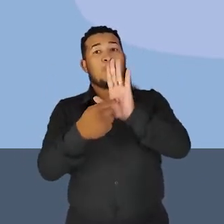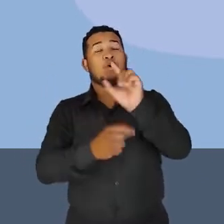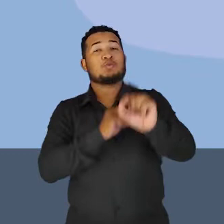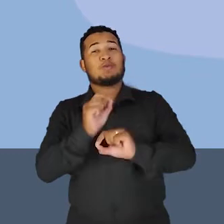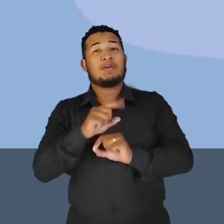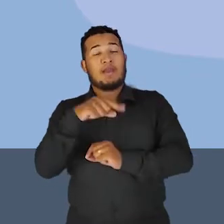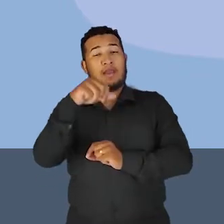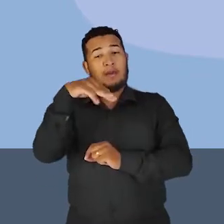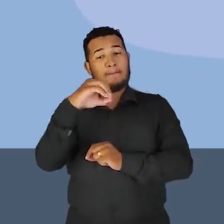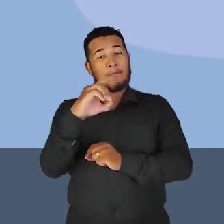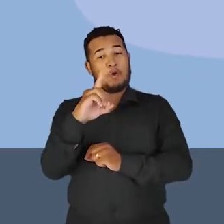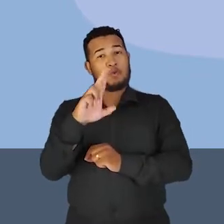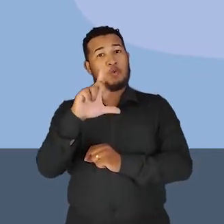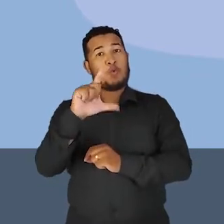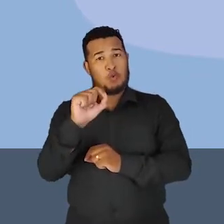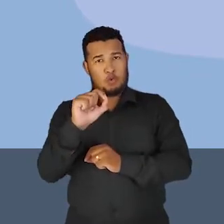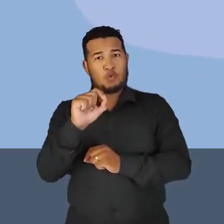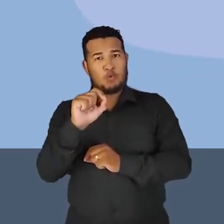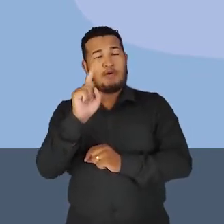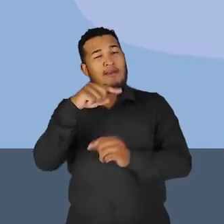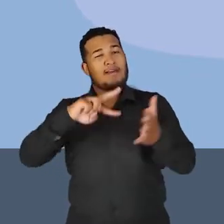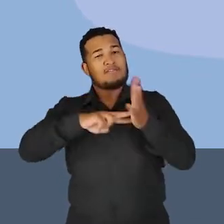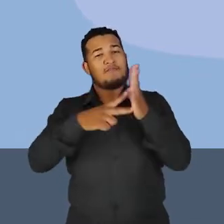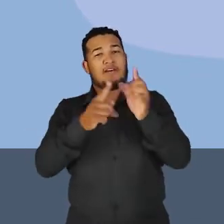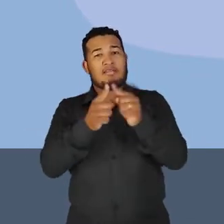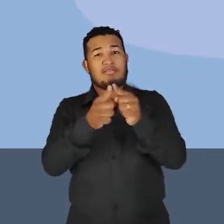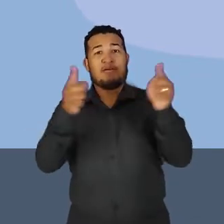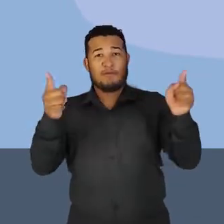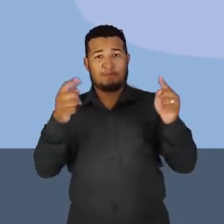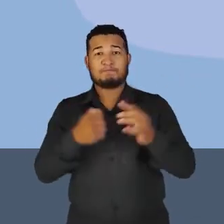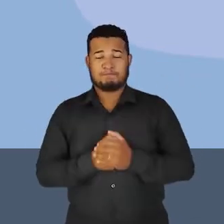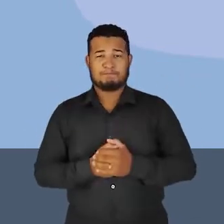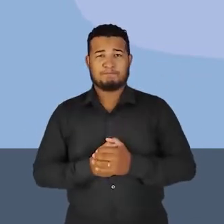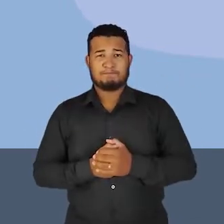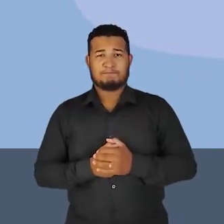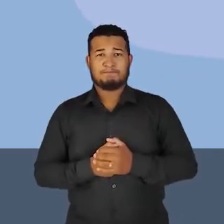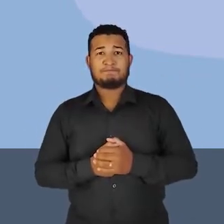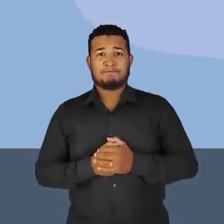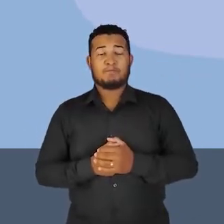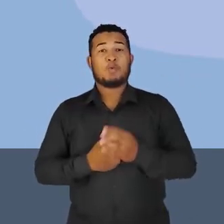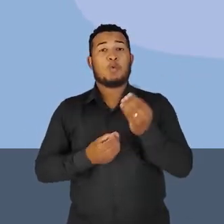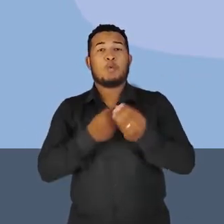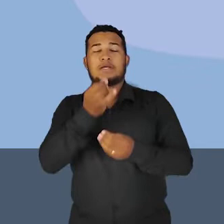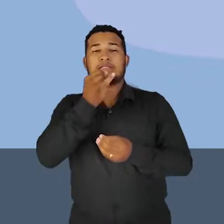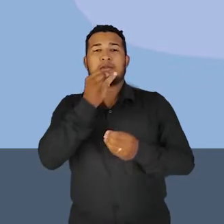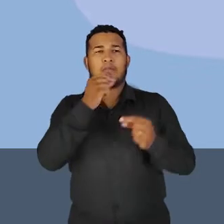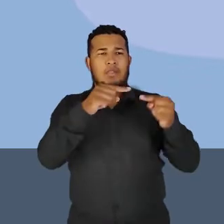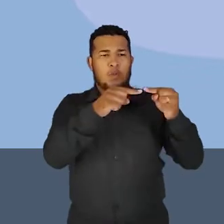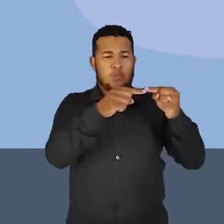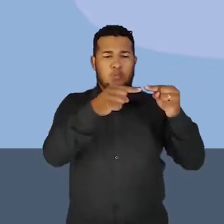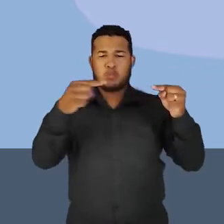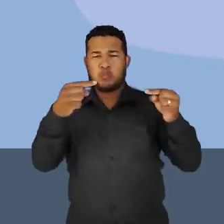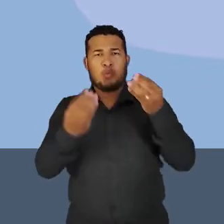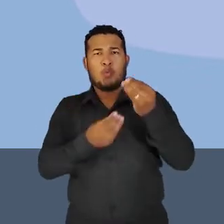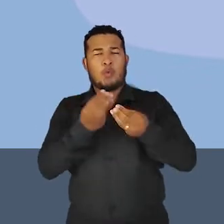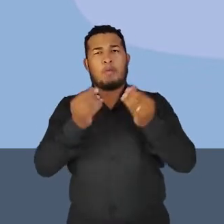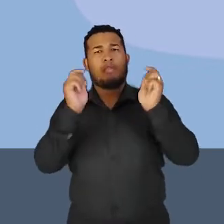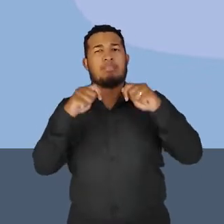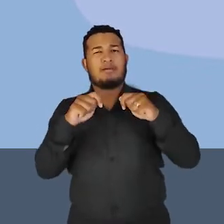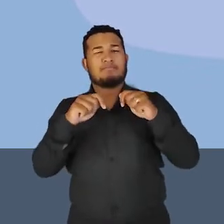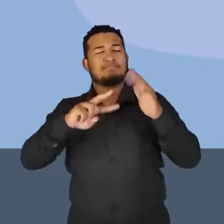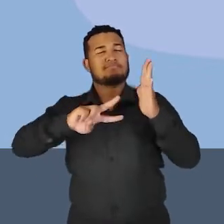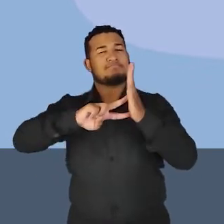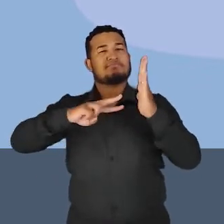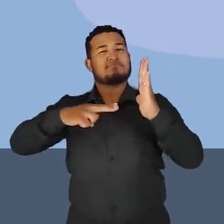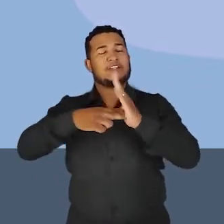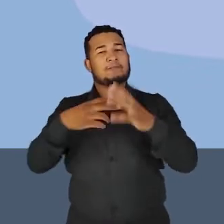módulo deste vetor força resultante. O eixo, a reta suporte a esta flecha,